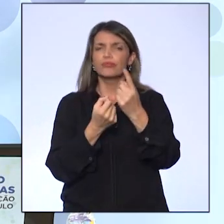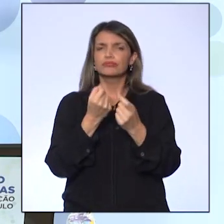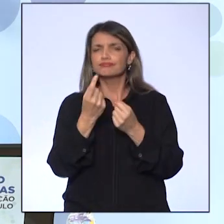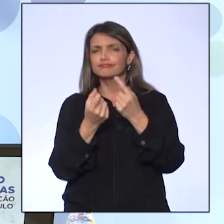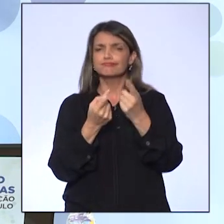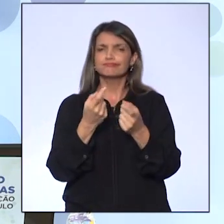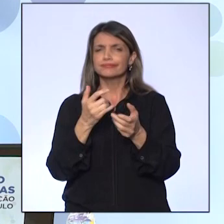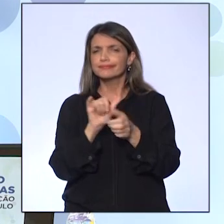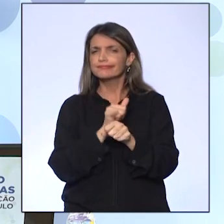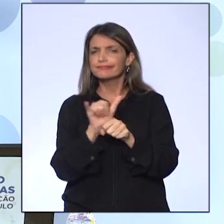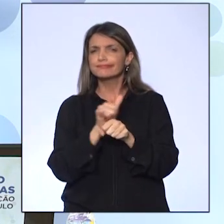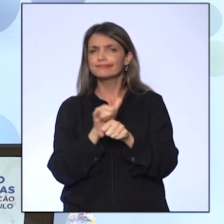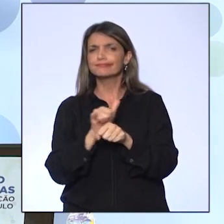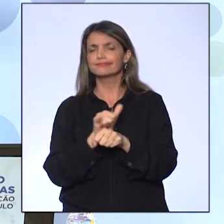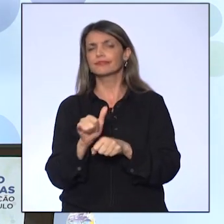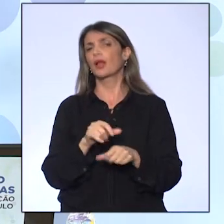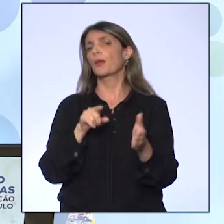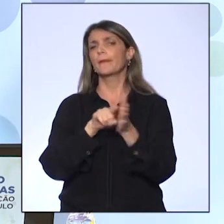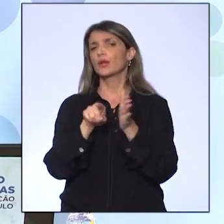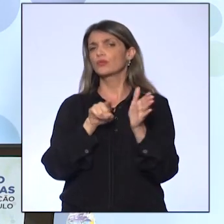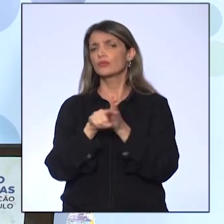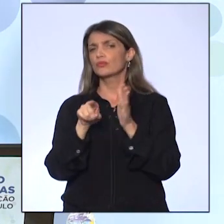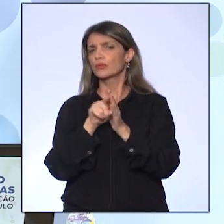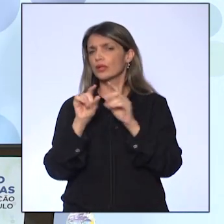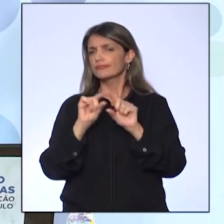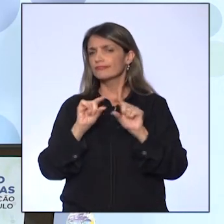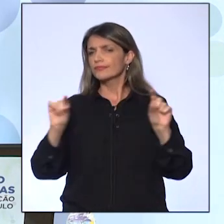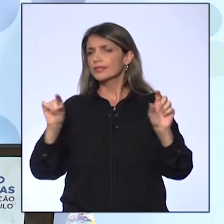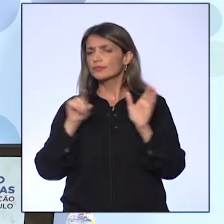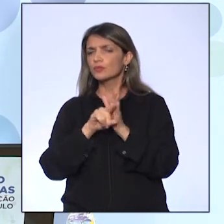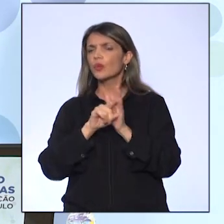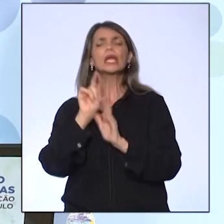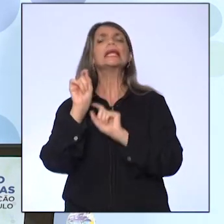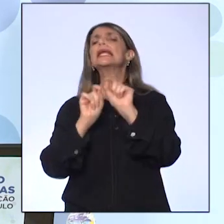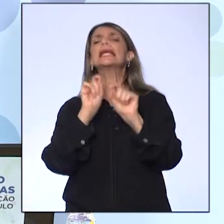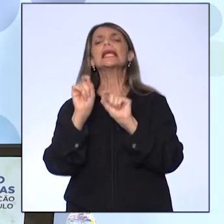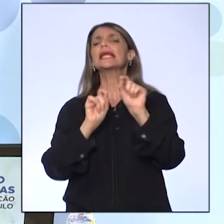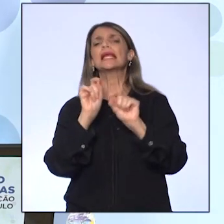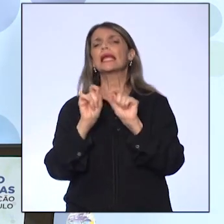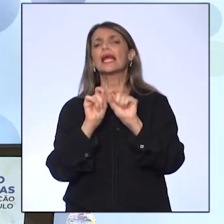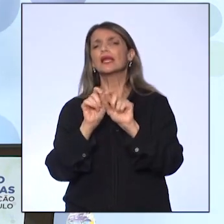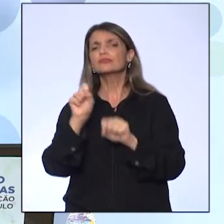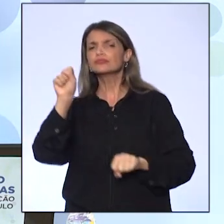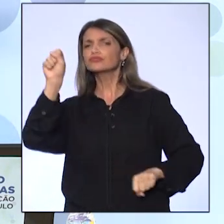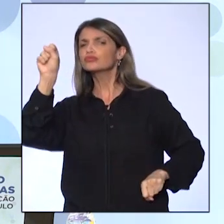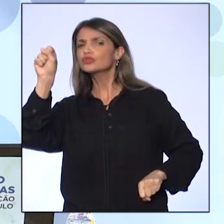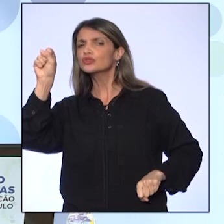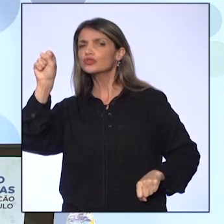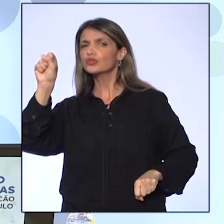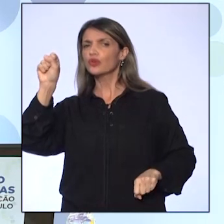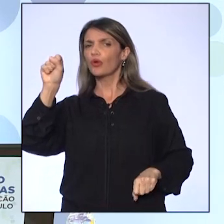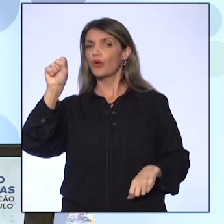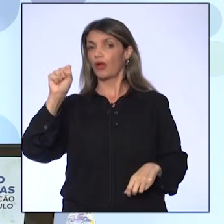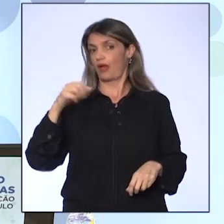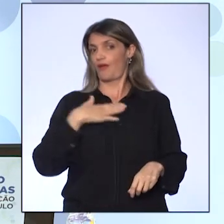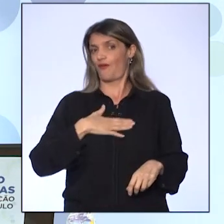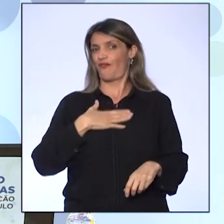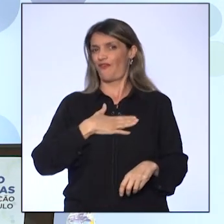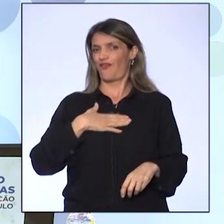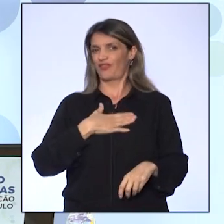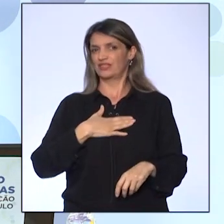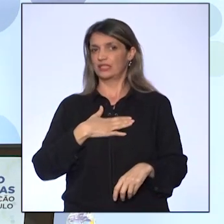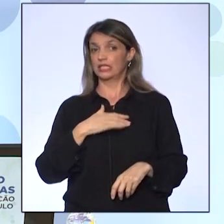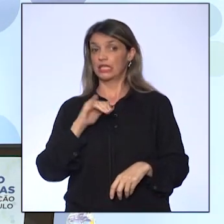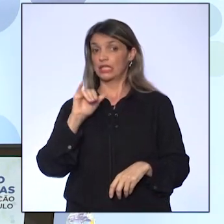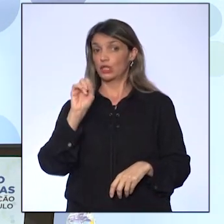vocês. Eu perguntei, who are your favorite superhero? Quem são os seus personagens favoritos? Aí você vai colocar you,